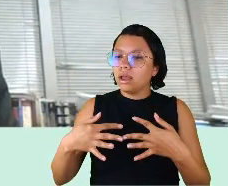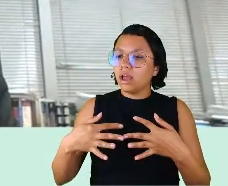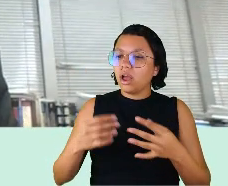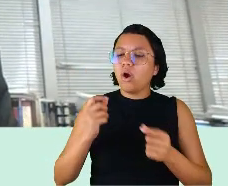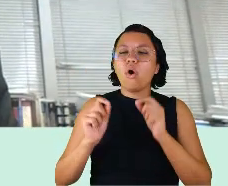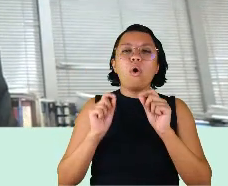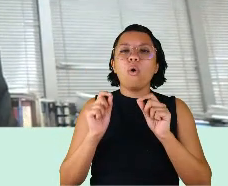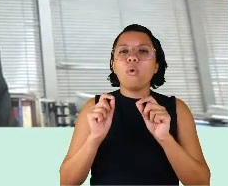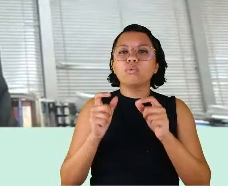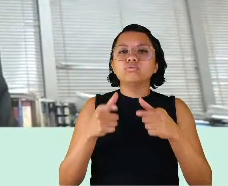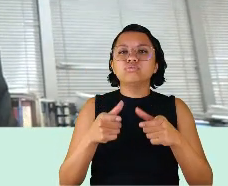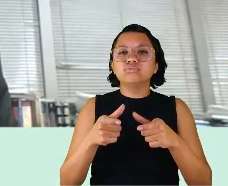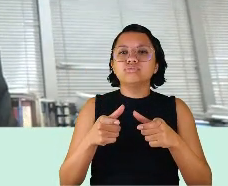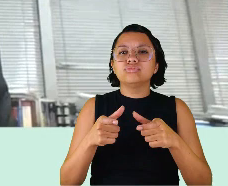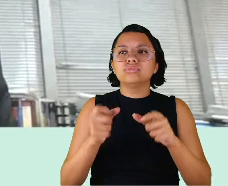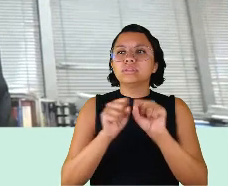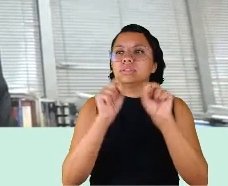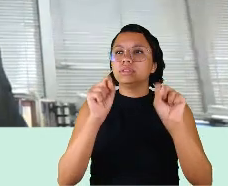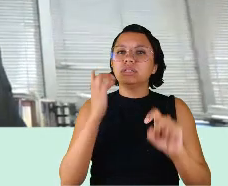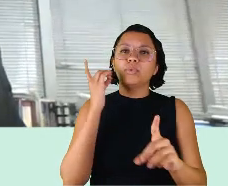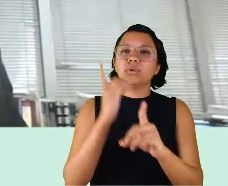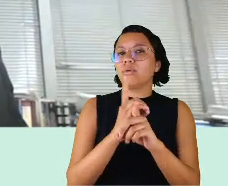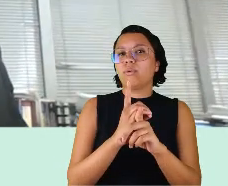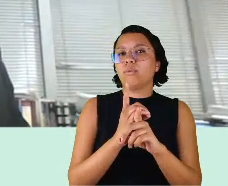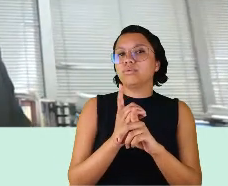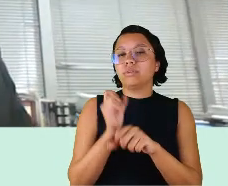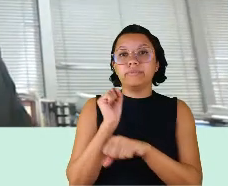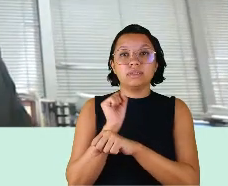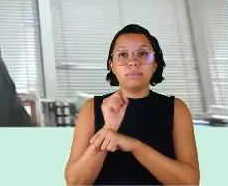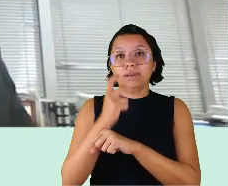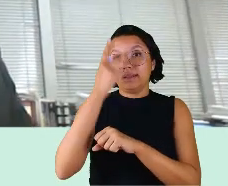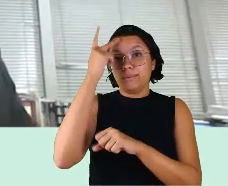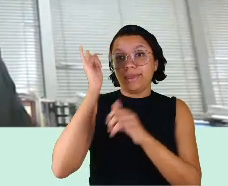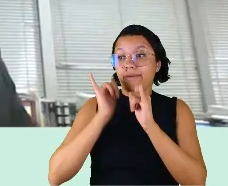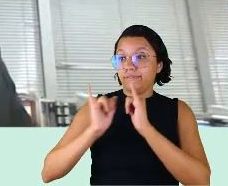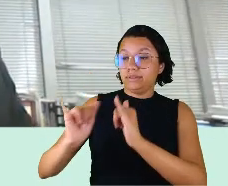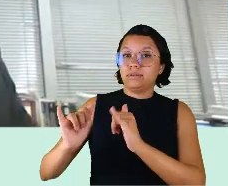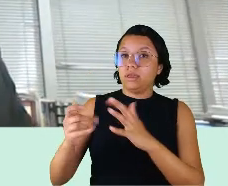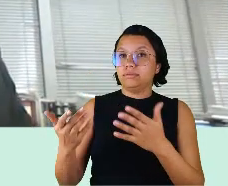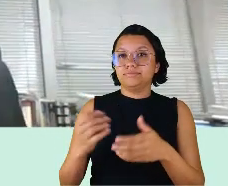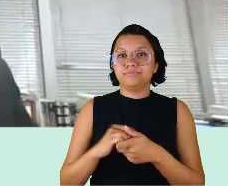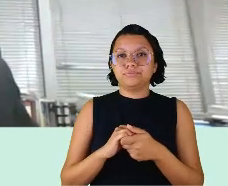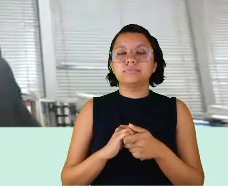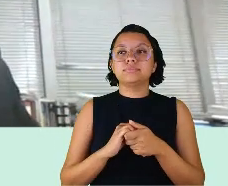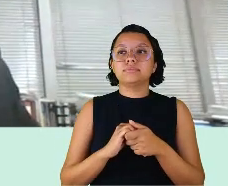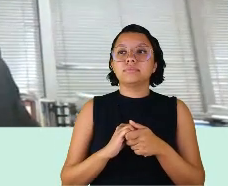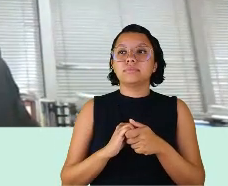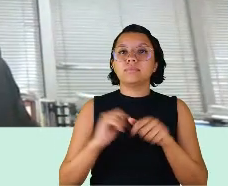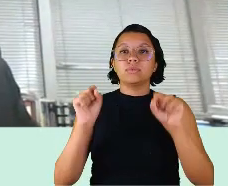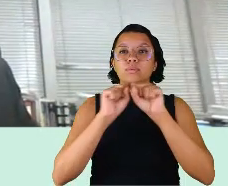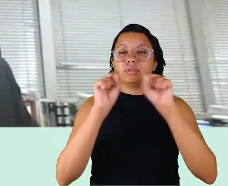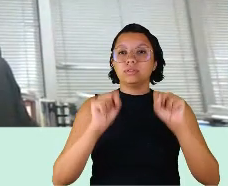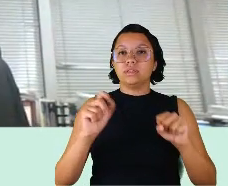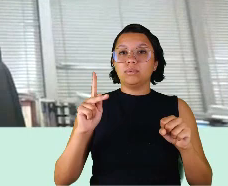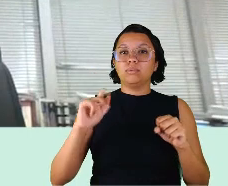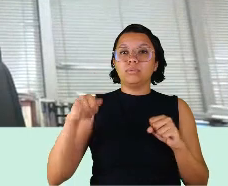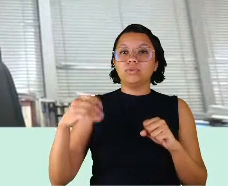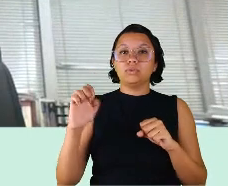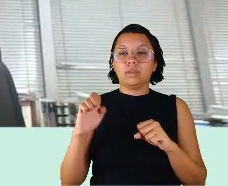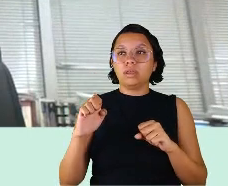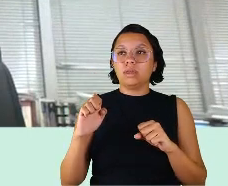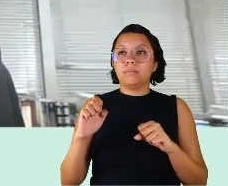sistema você vai encontrar aquilo. Não fique esperando alguém avisar, né? O sistema do PJI-COR,